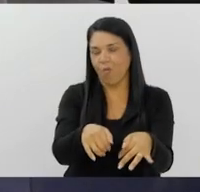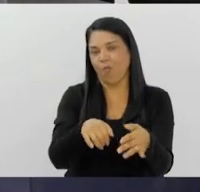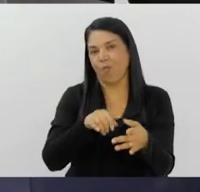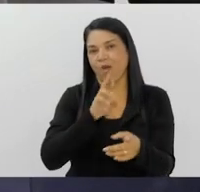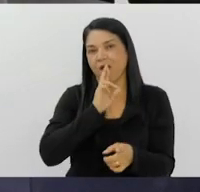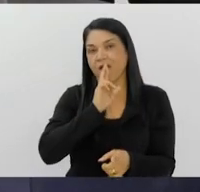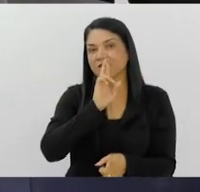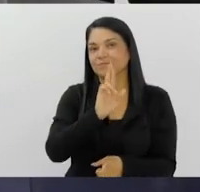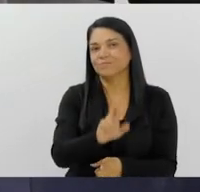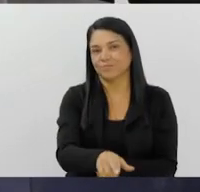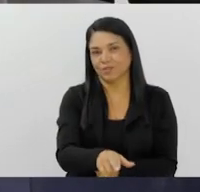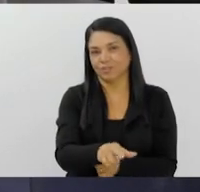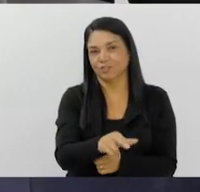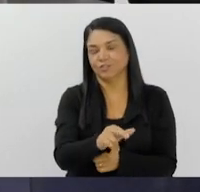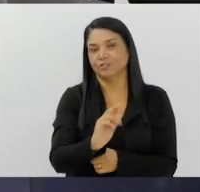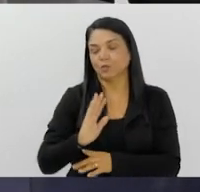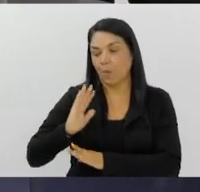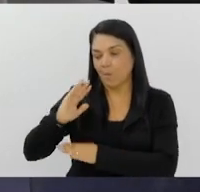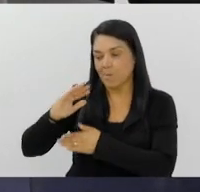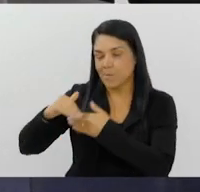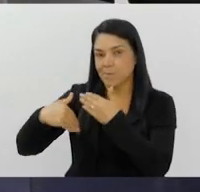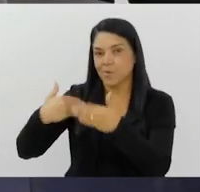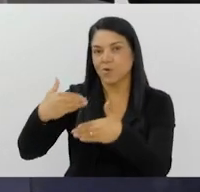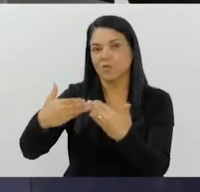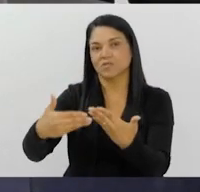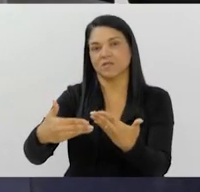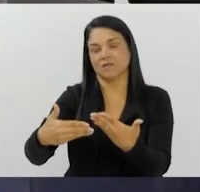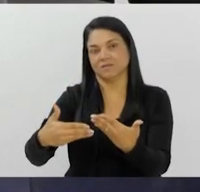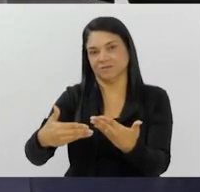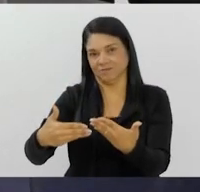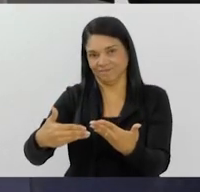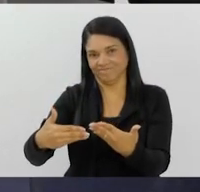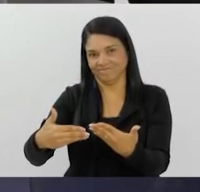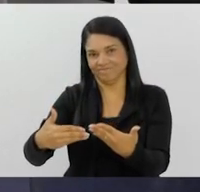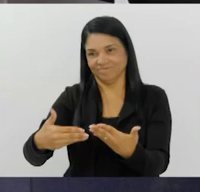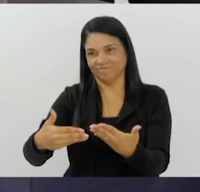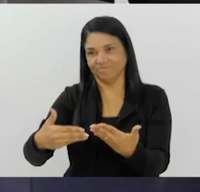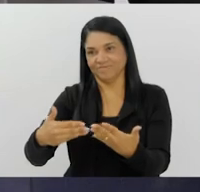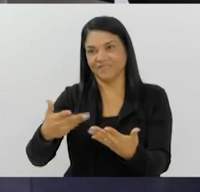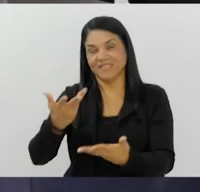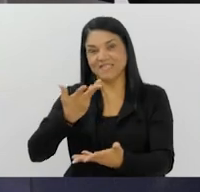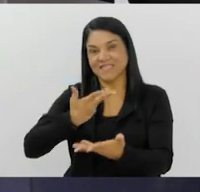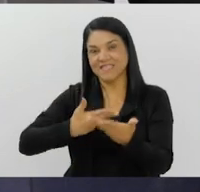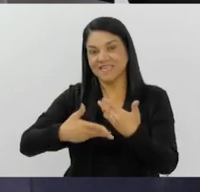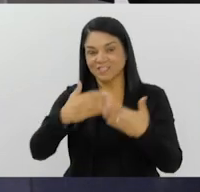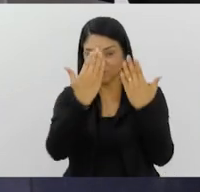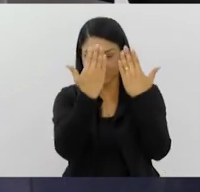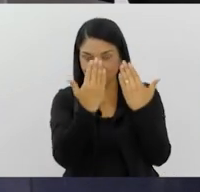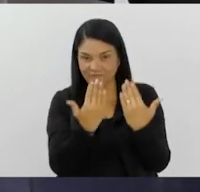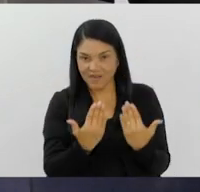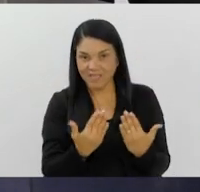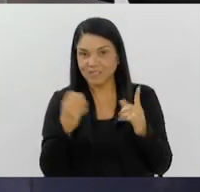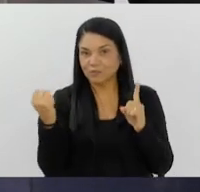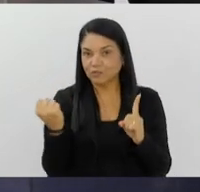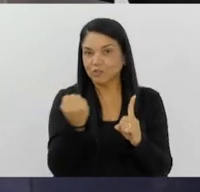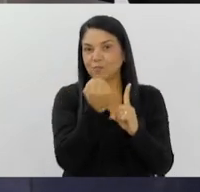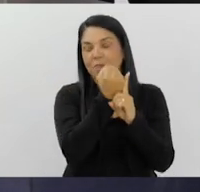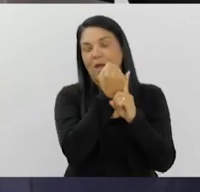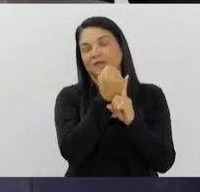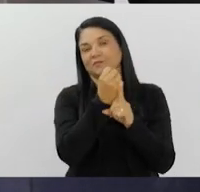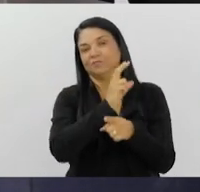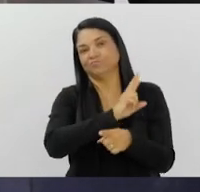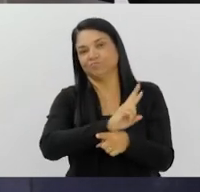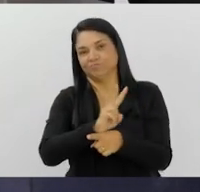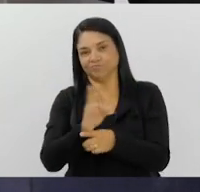resultado de um procedimento ou de um processo iterativo de avaliação de impacto à proteção de dados